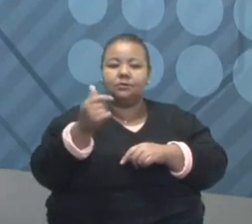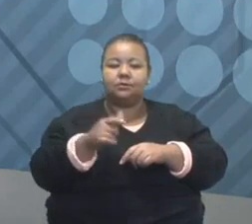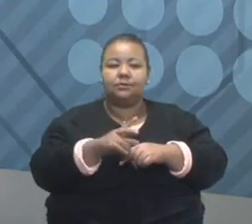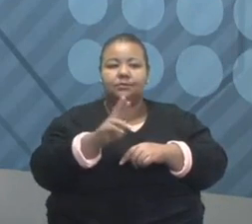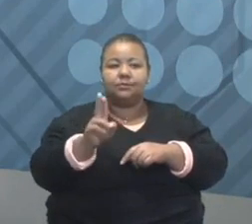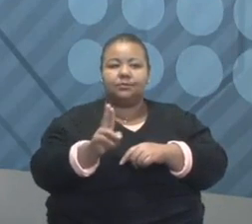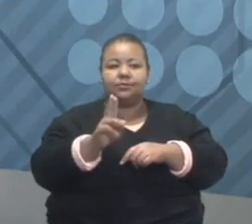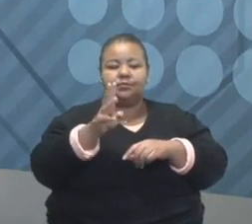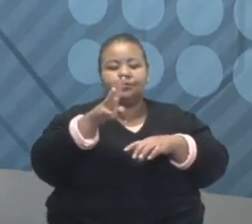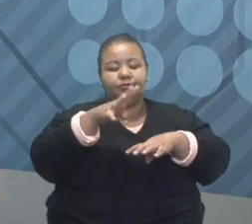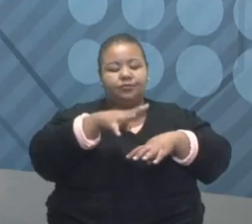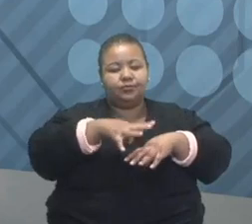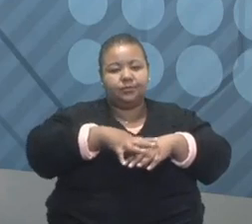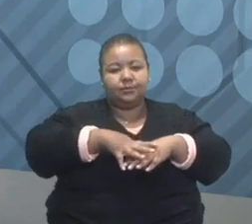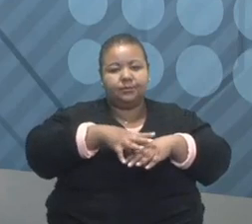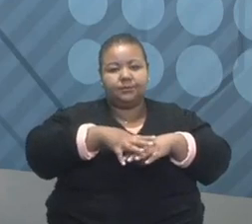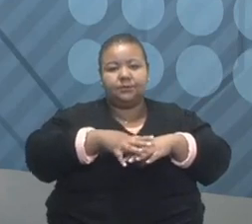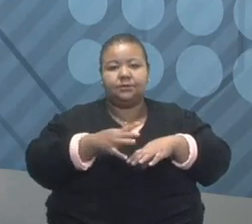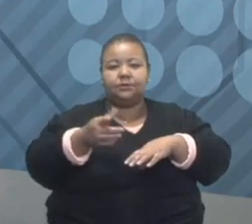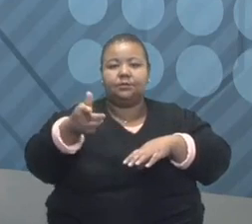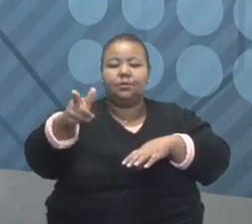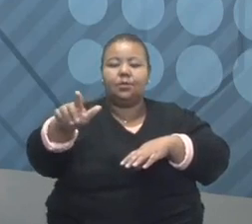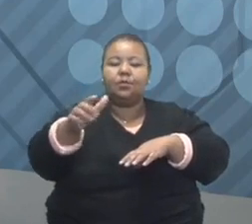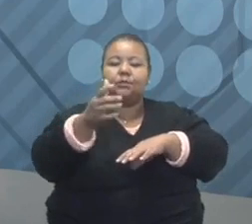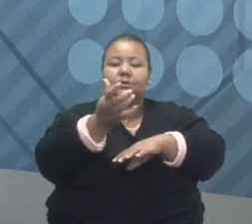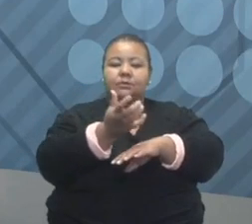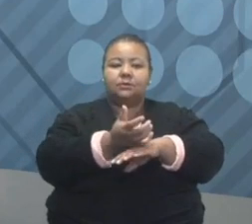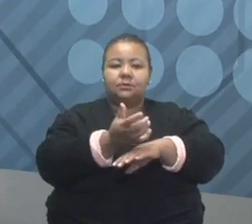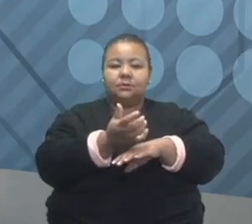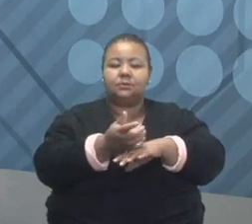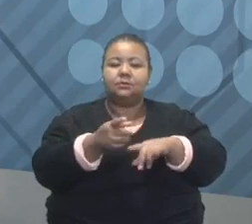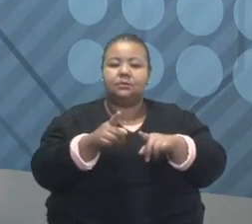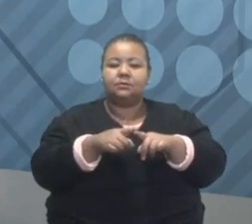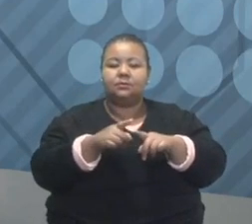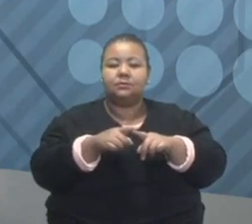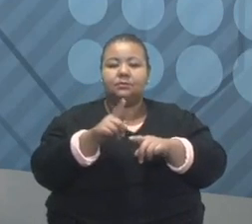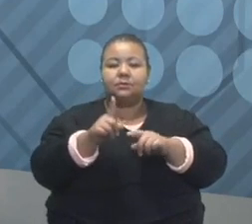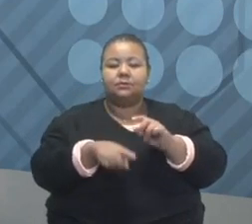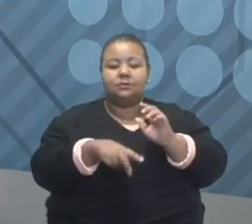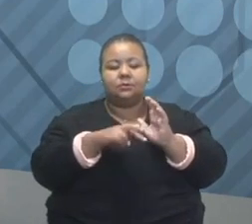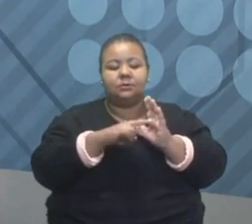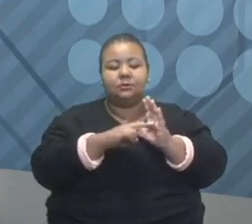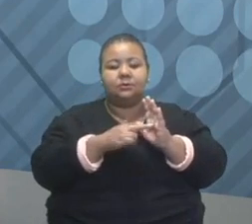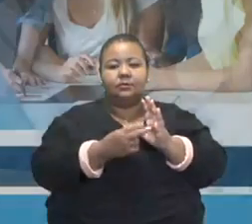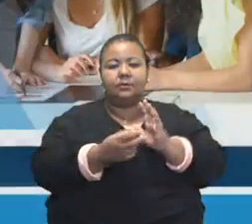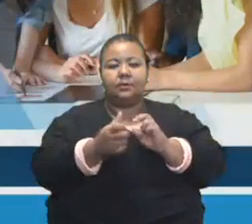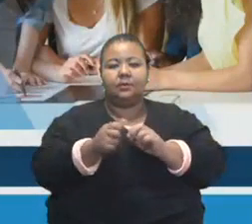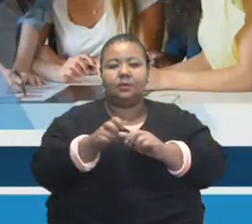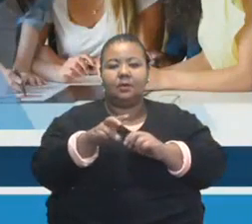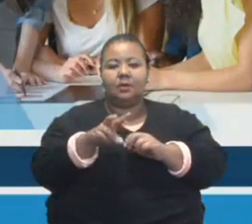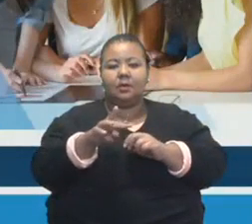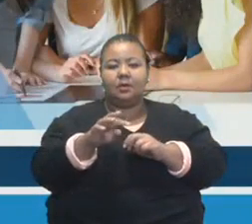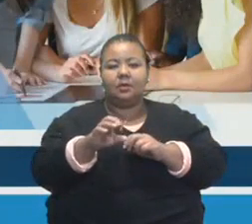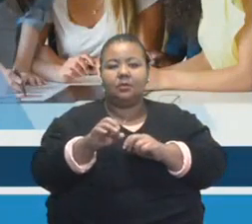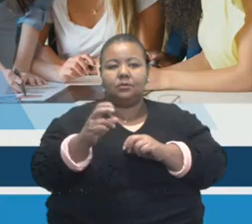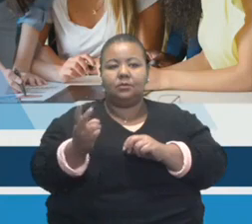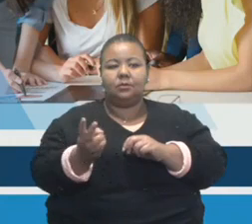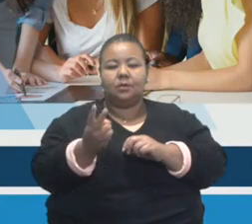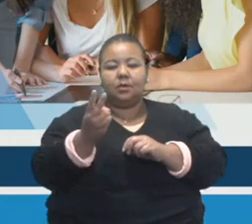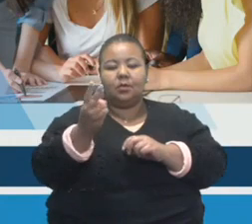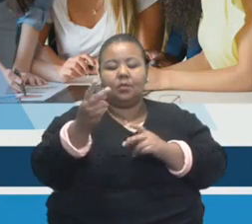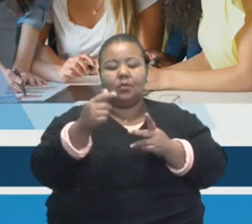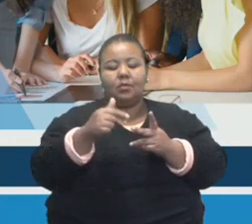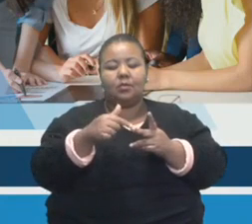da matemática ou de outras áreas que valem-se da matemática, é o conceito de alto valor e de alto vetor. Vamos